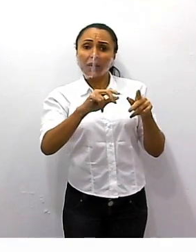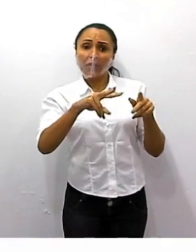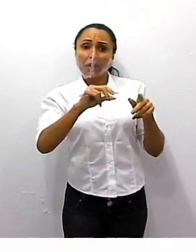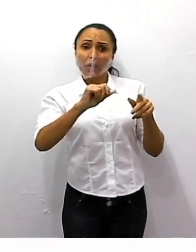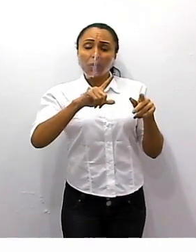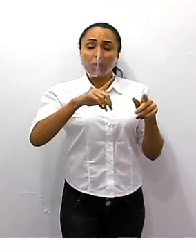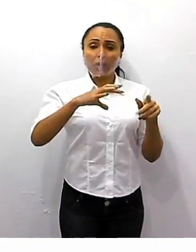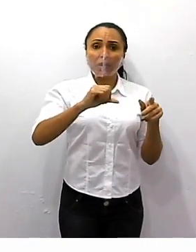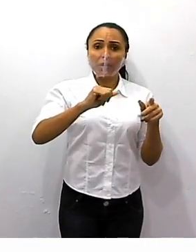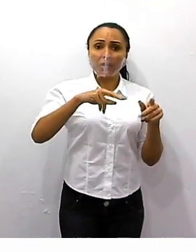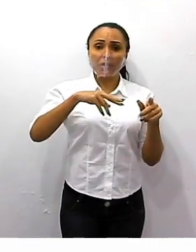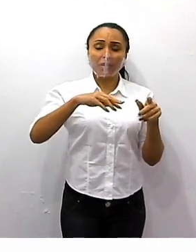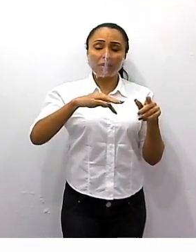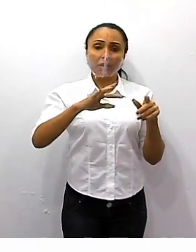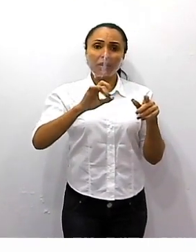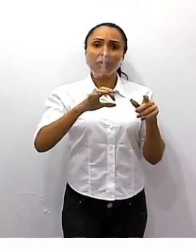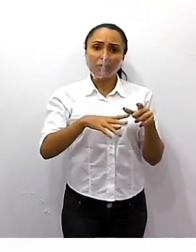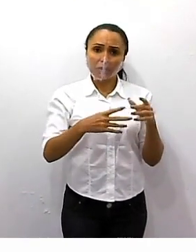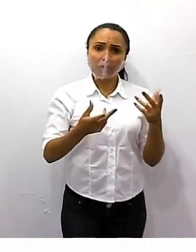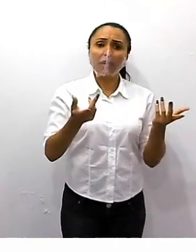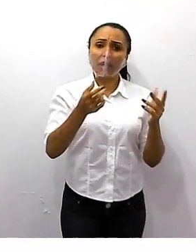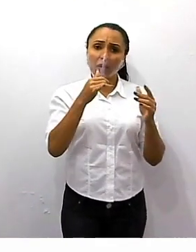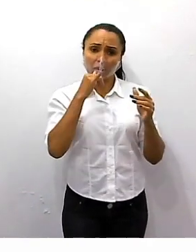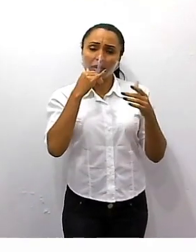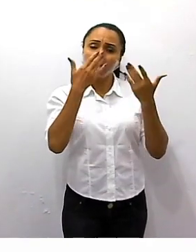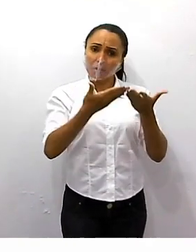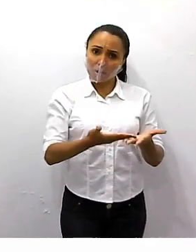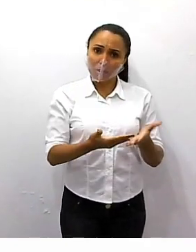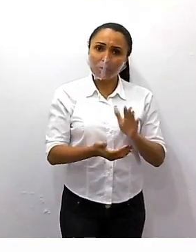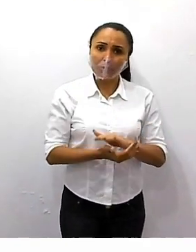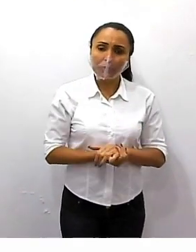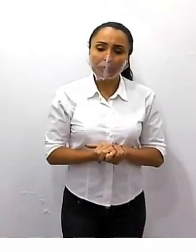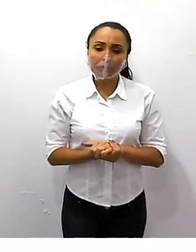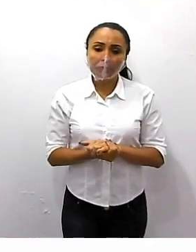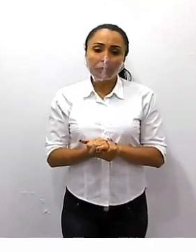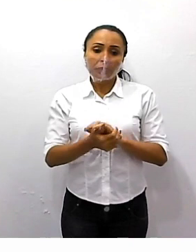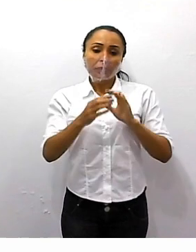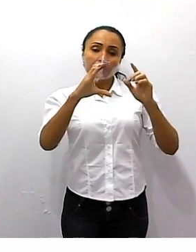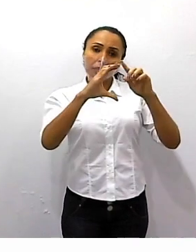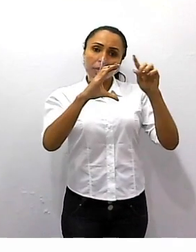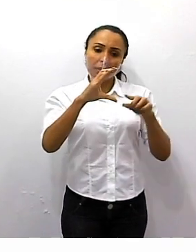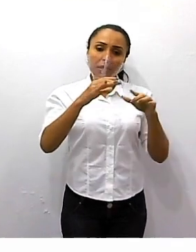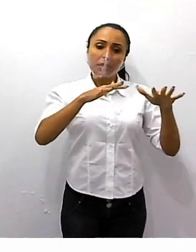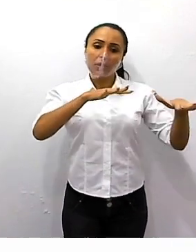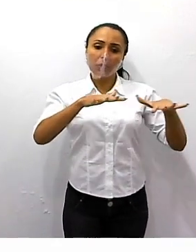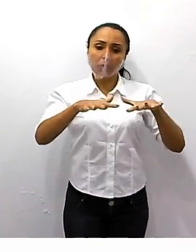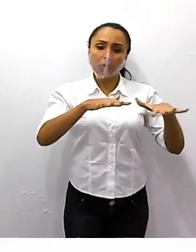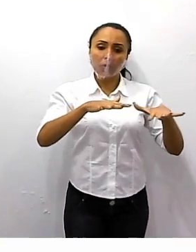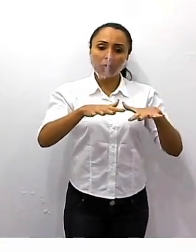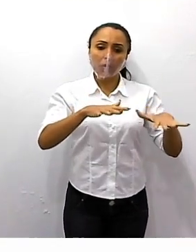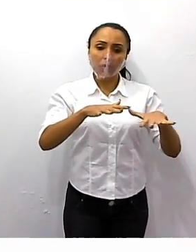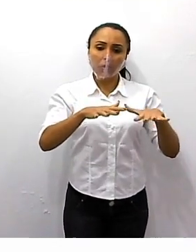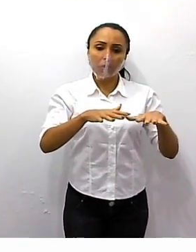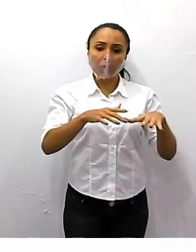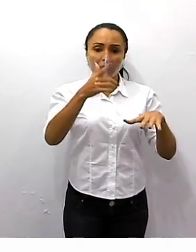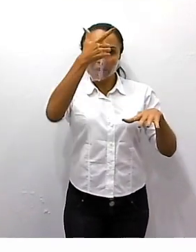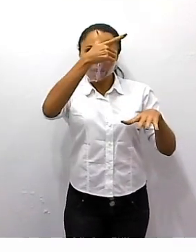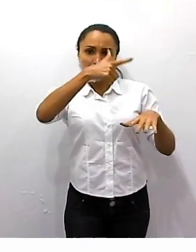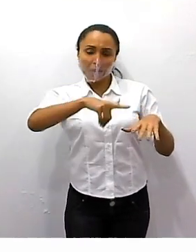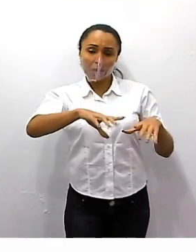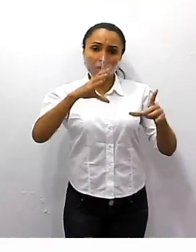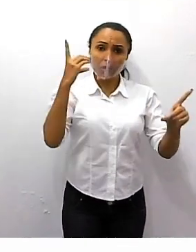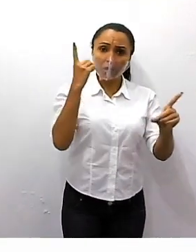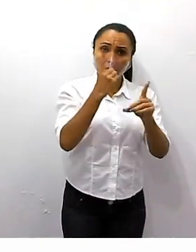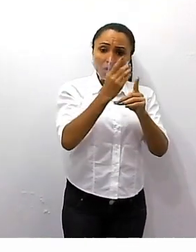disso. O Portinari, como eu já citei, então está falso. Letra C. Movimento redescobriu o